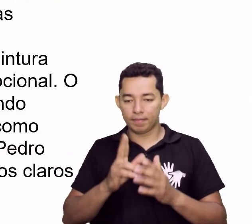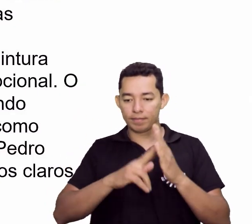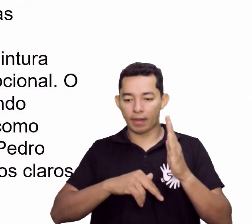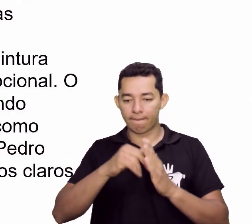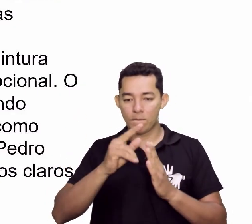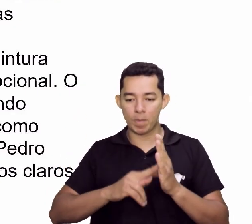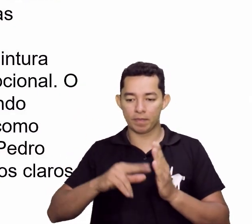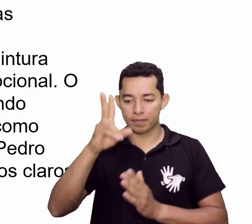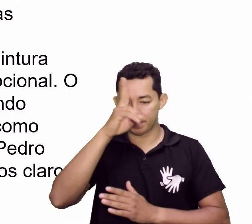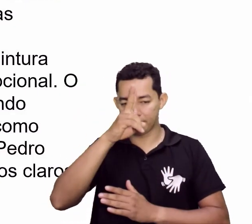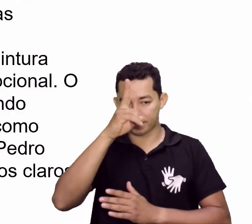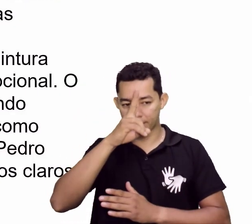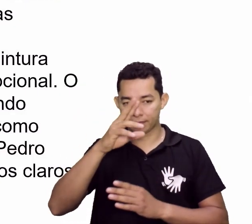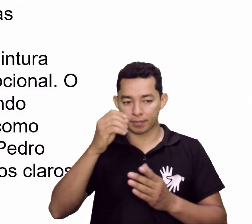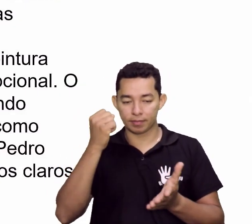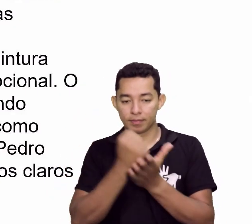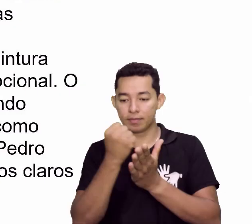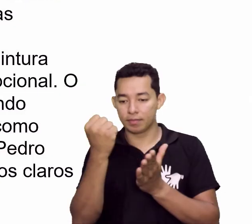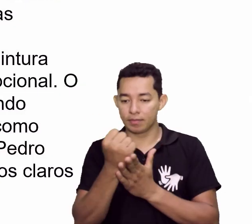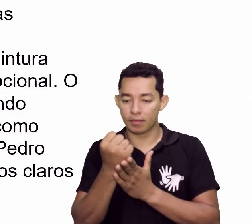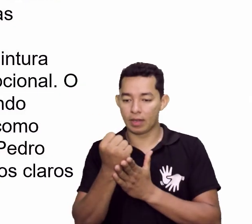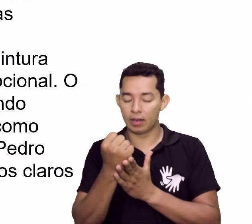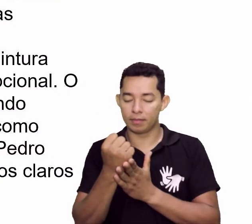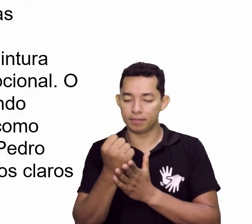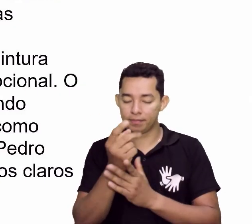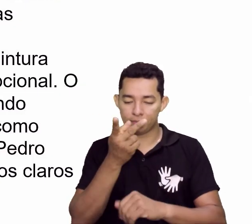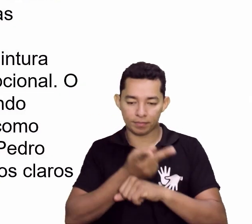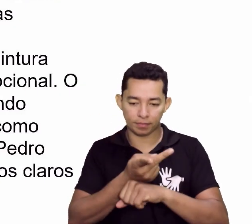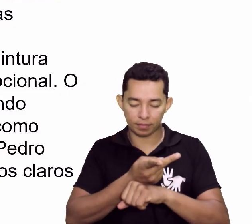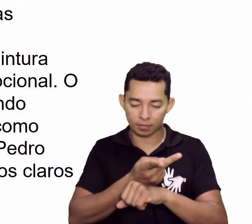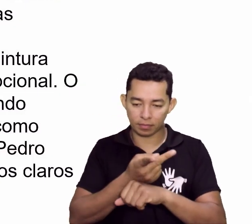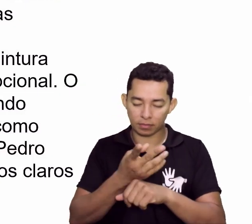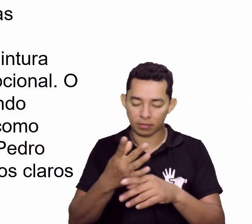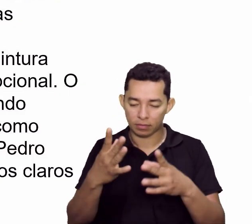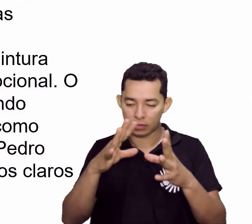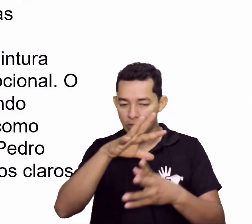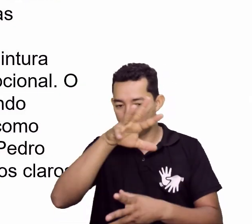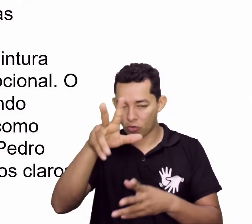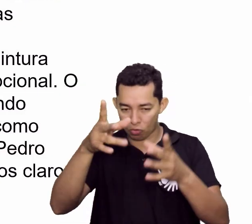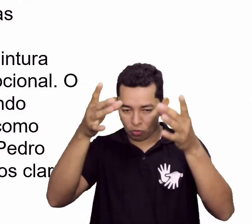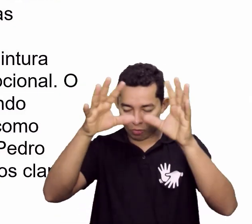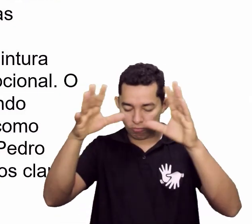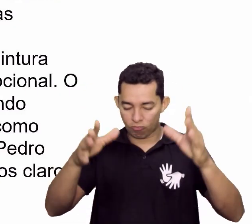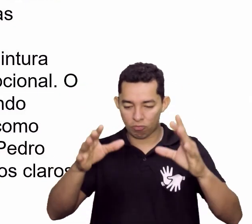era marcada pela busca da perfeição estética, a perfeição da forma, da aparência,